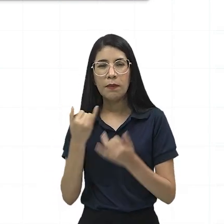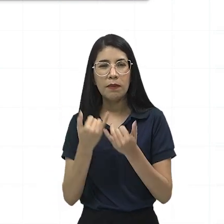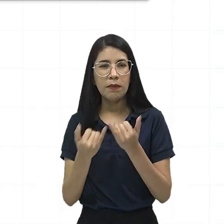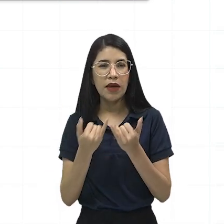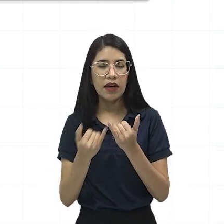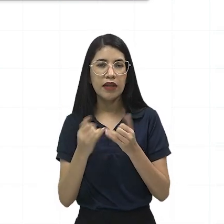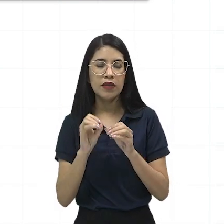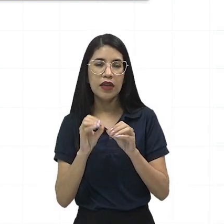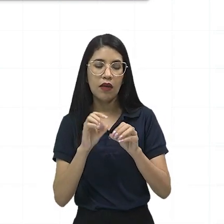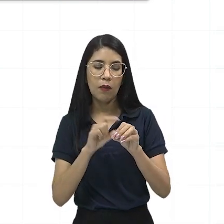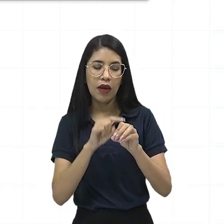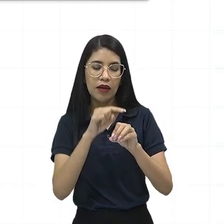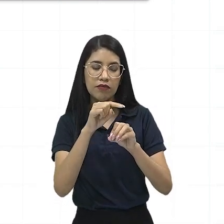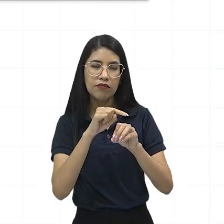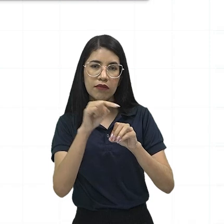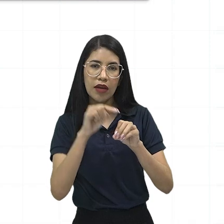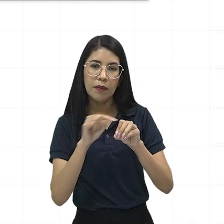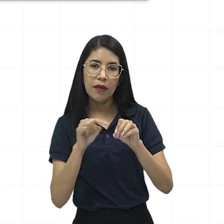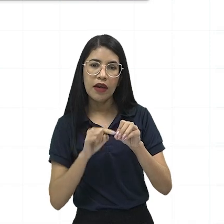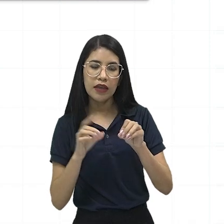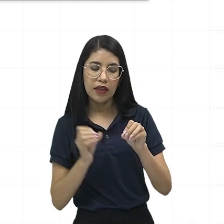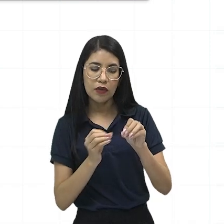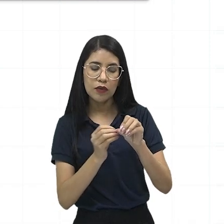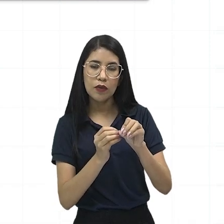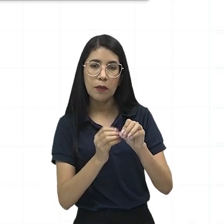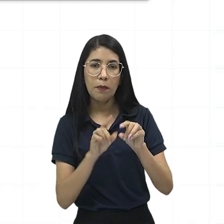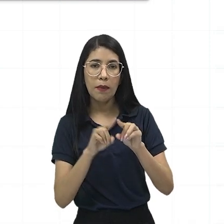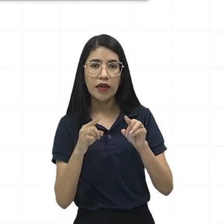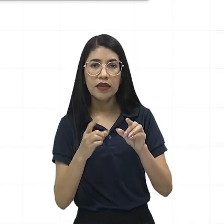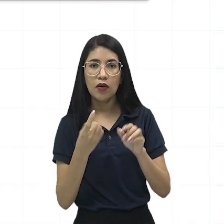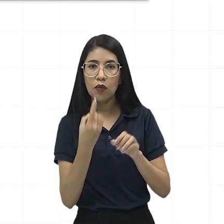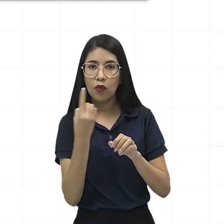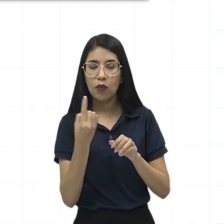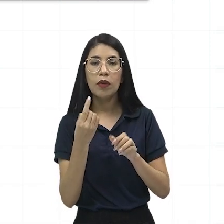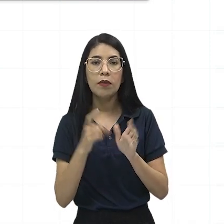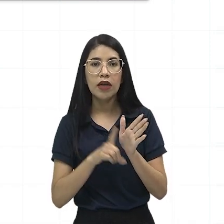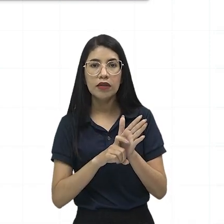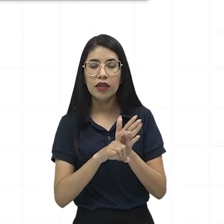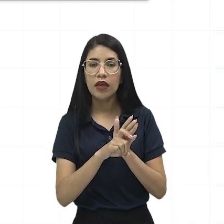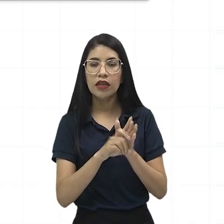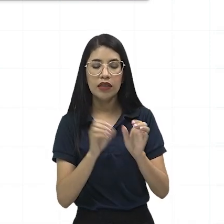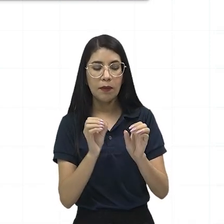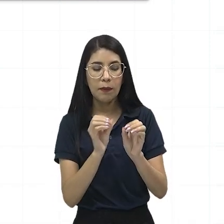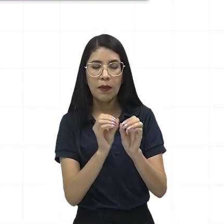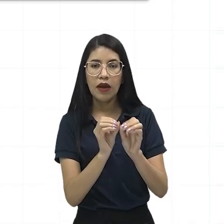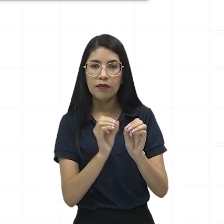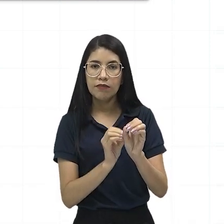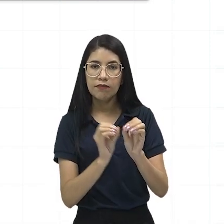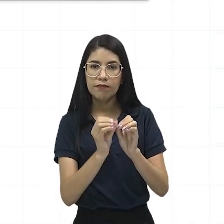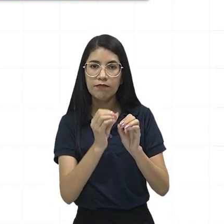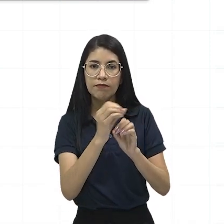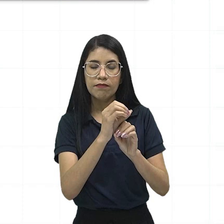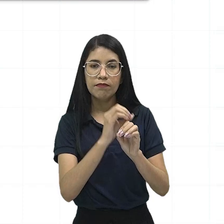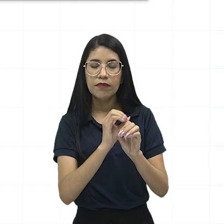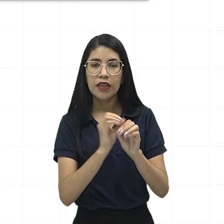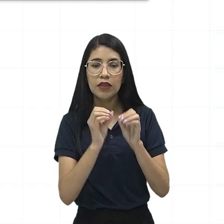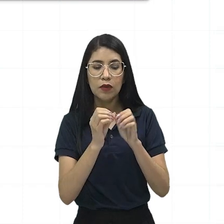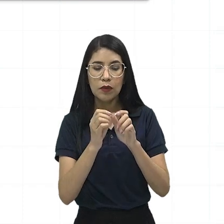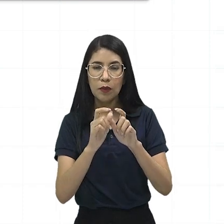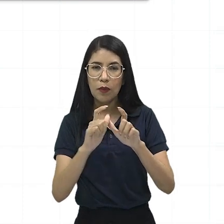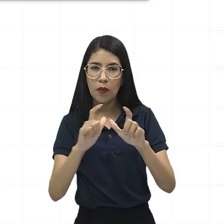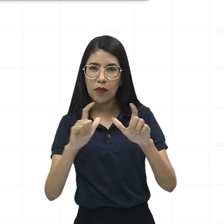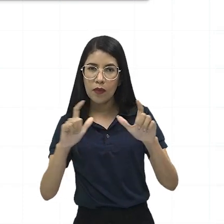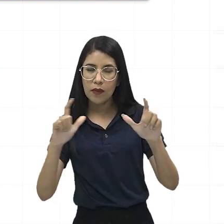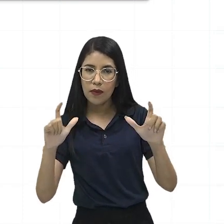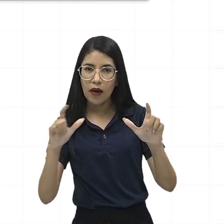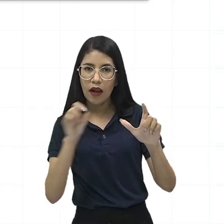são duas esferas unidas, na verdade é um indivíduo com esse aspecto, tá? Duas bolinhas aí. Quando se amplia essa